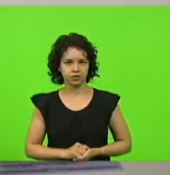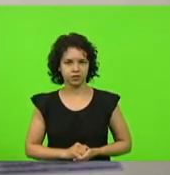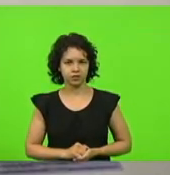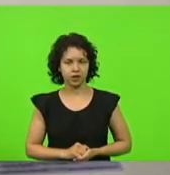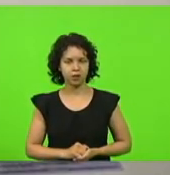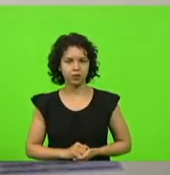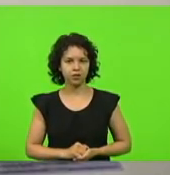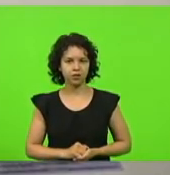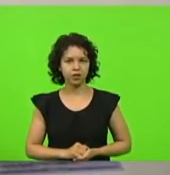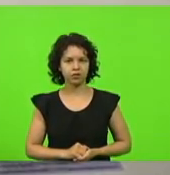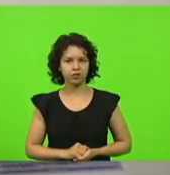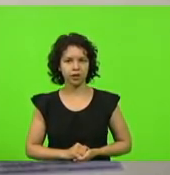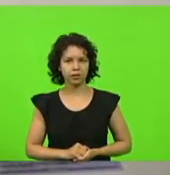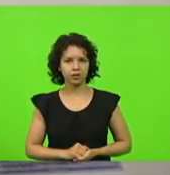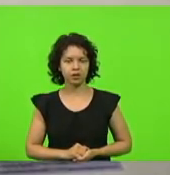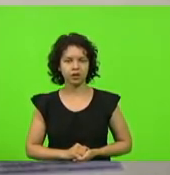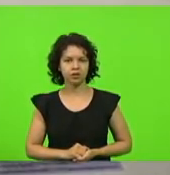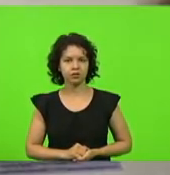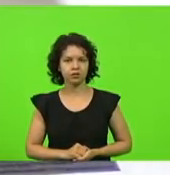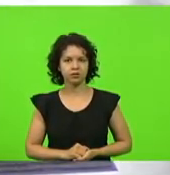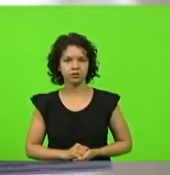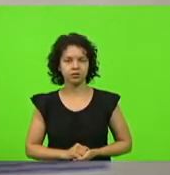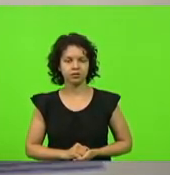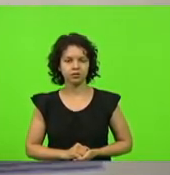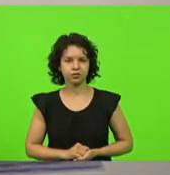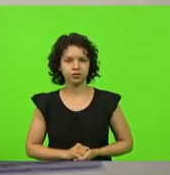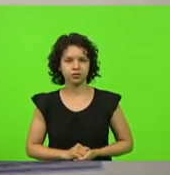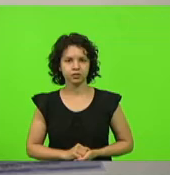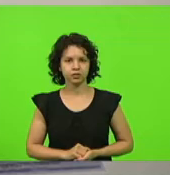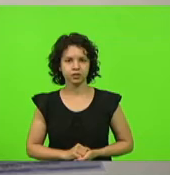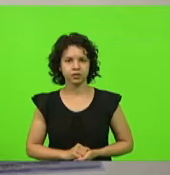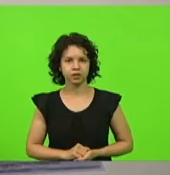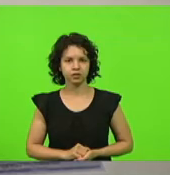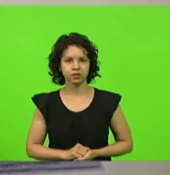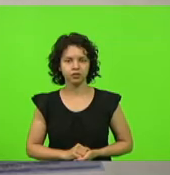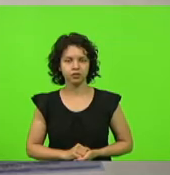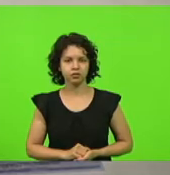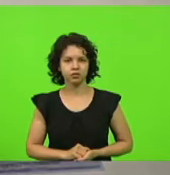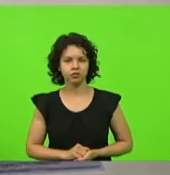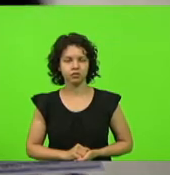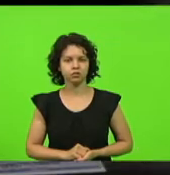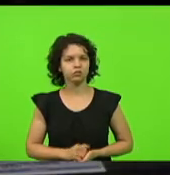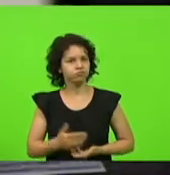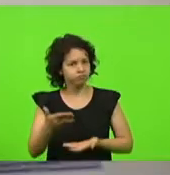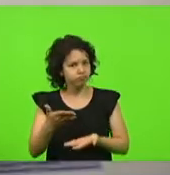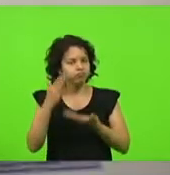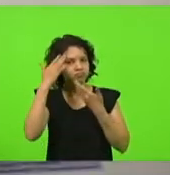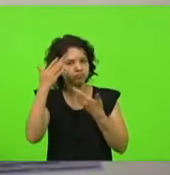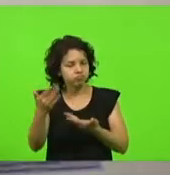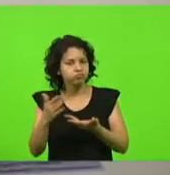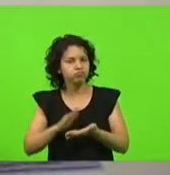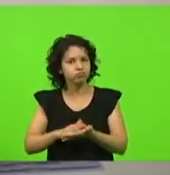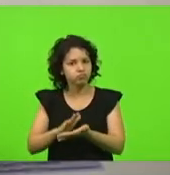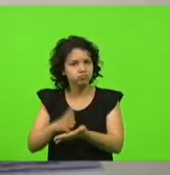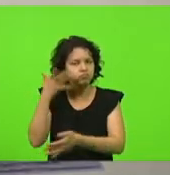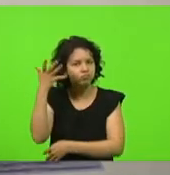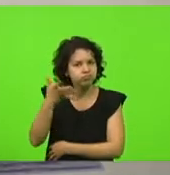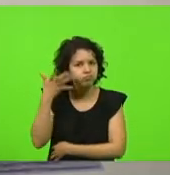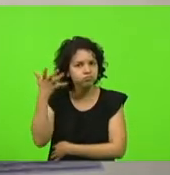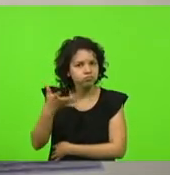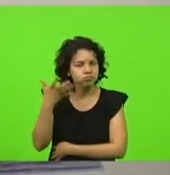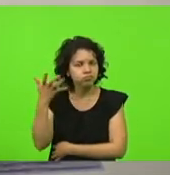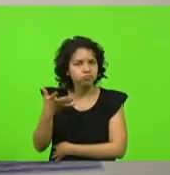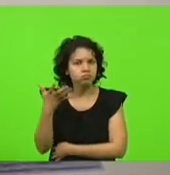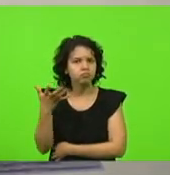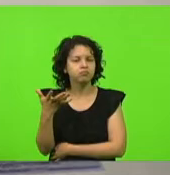Parabéns, deputado Kennedy Nunes. Parabéns pelo seu discurso. É com muita alegria que